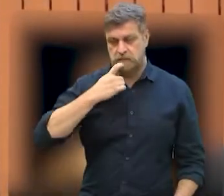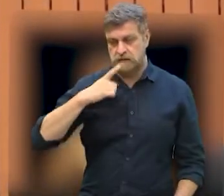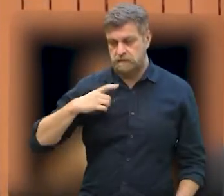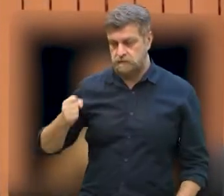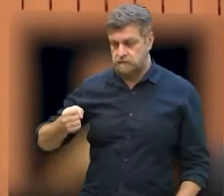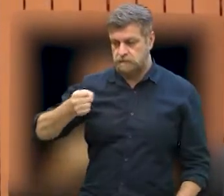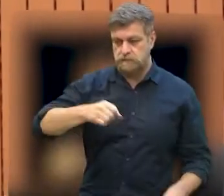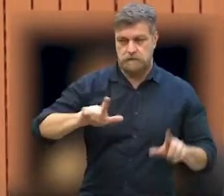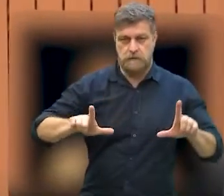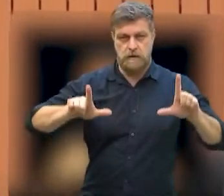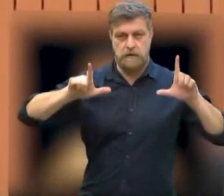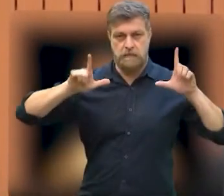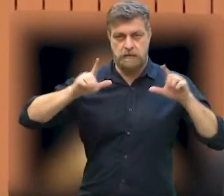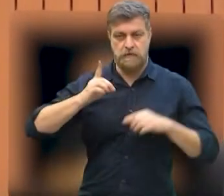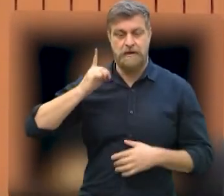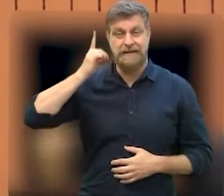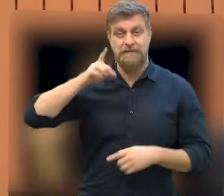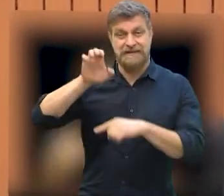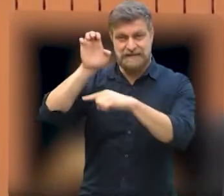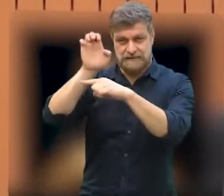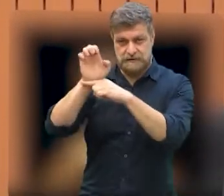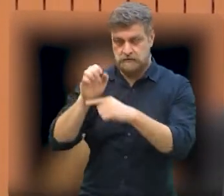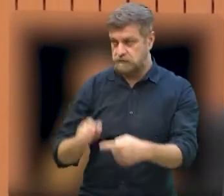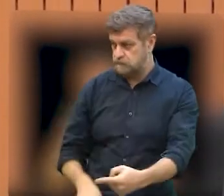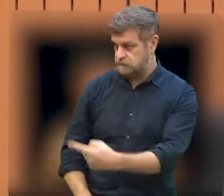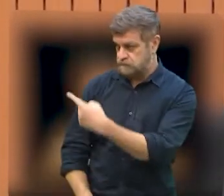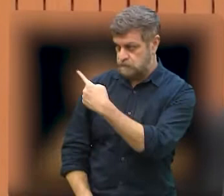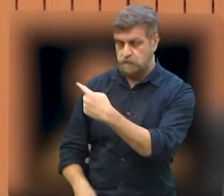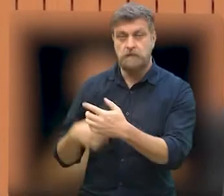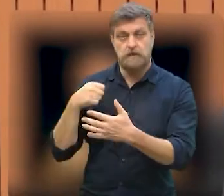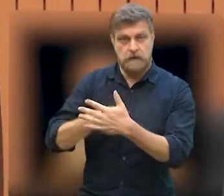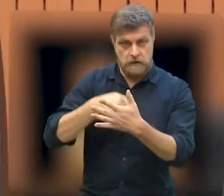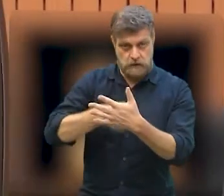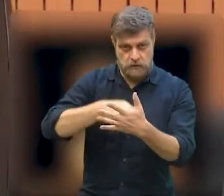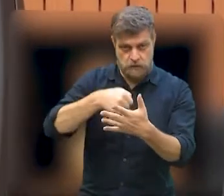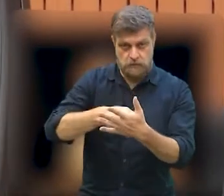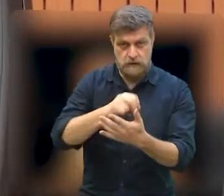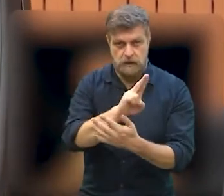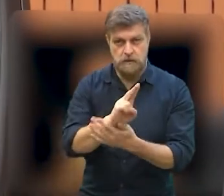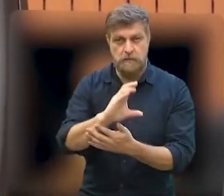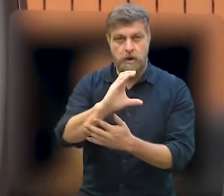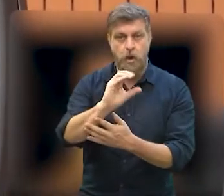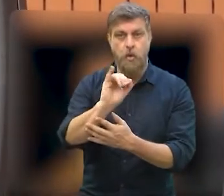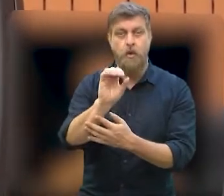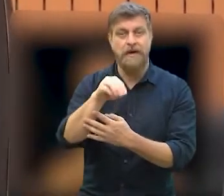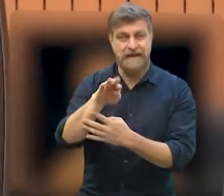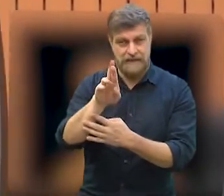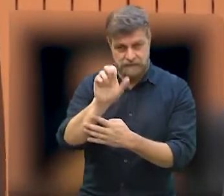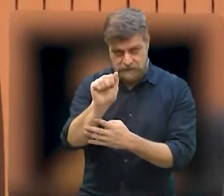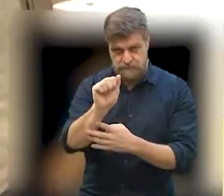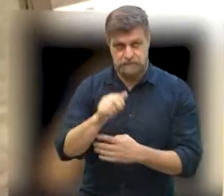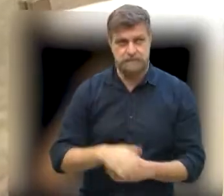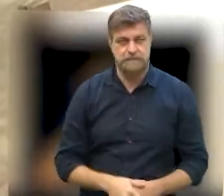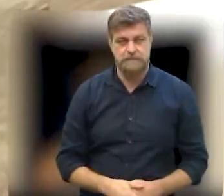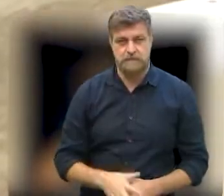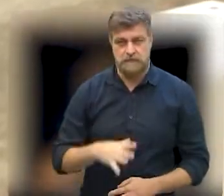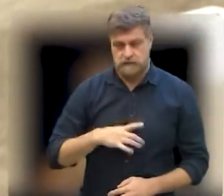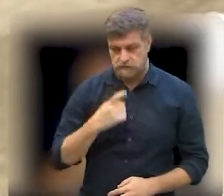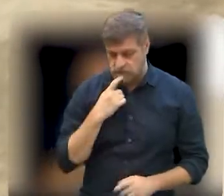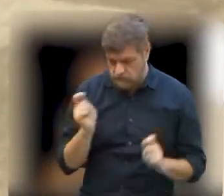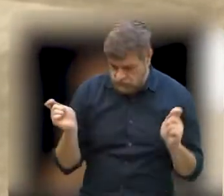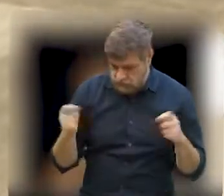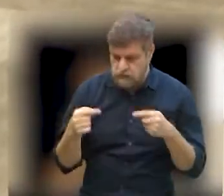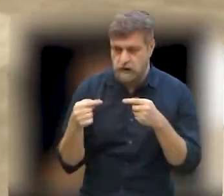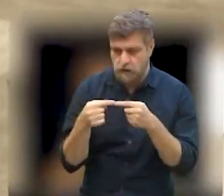recebeu o deputado estadual Tenente Coimbra, que também luta para a instalação deste tipo de ensino na cidade. Campinas não só